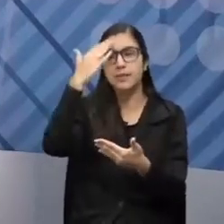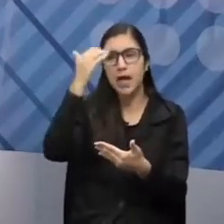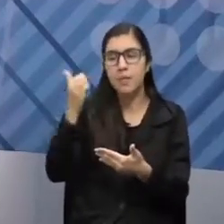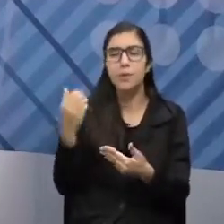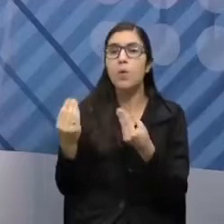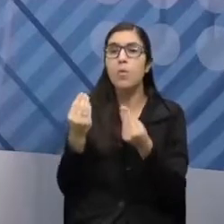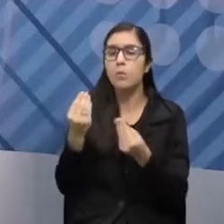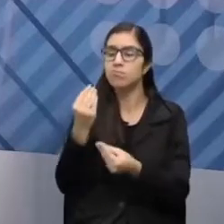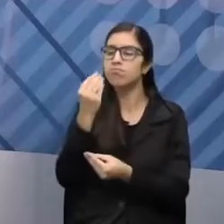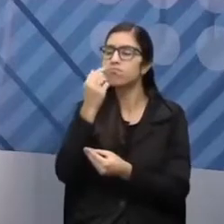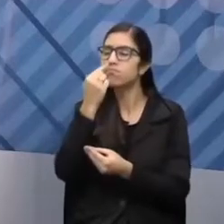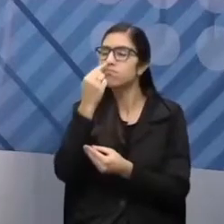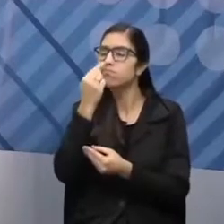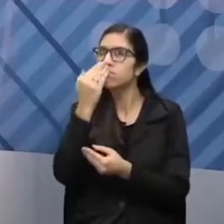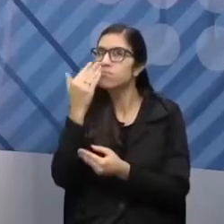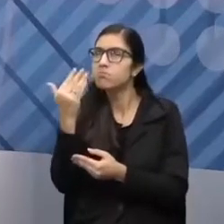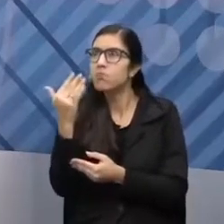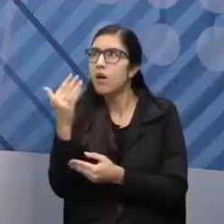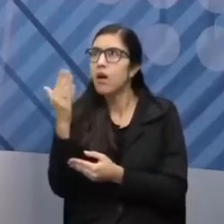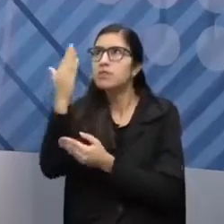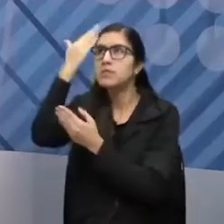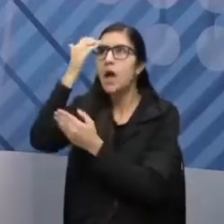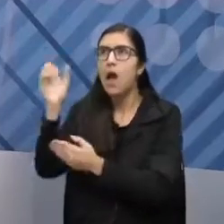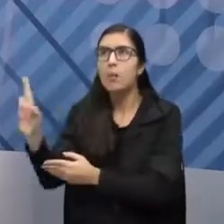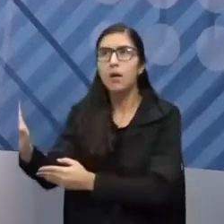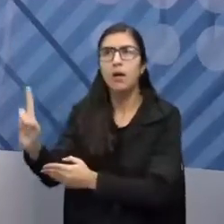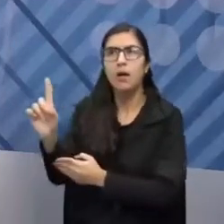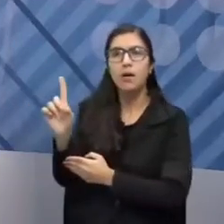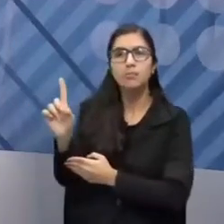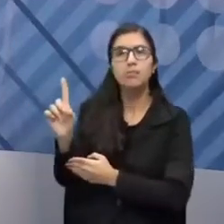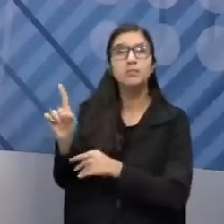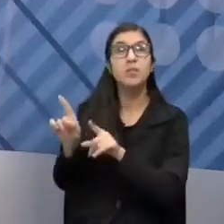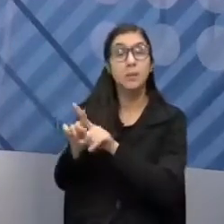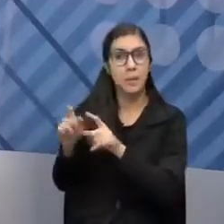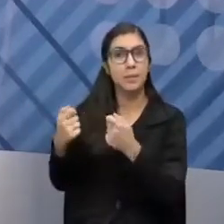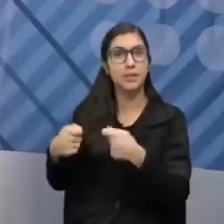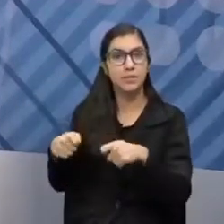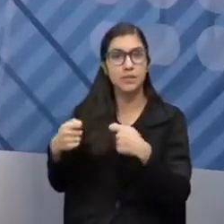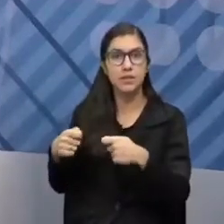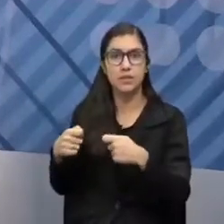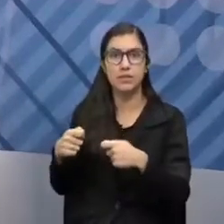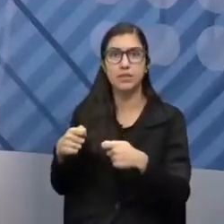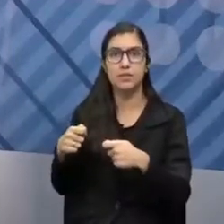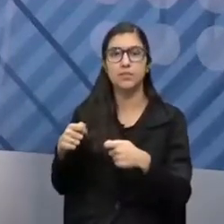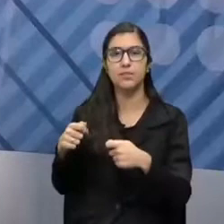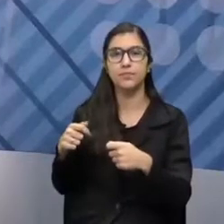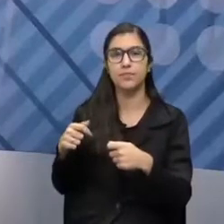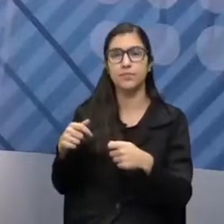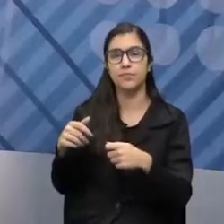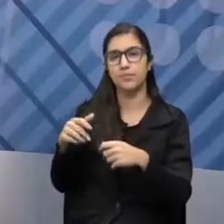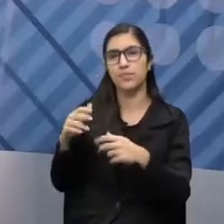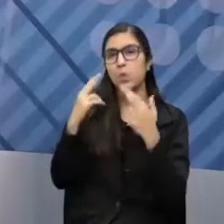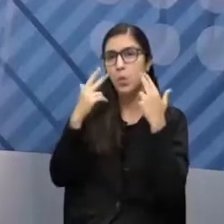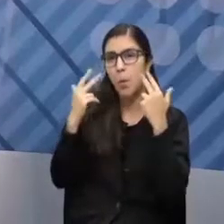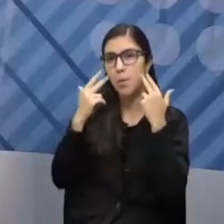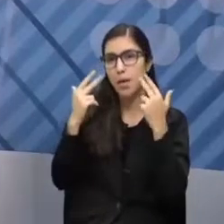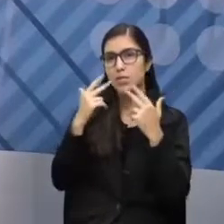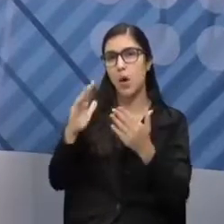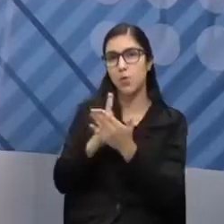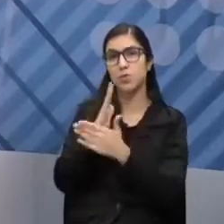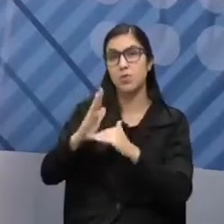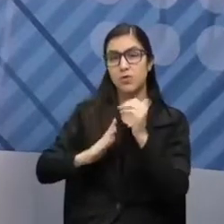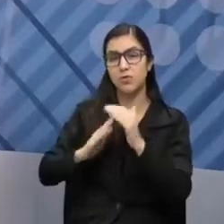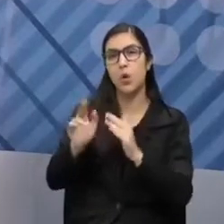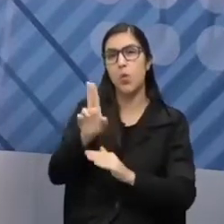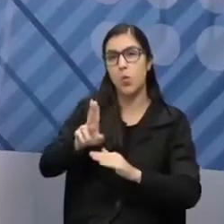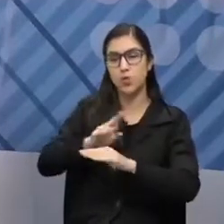pelo cheiro. Essas crianças, elas precisam ter uma pista de referência, que normalmente os profissionais utilizam, ou